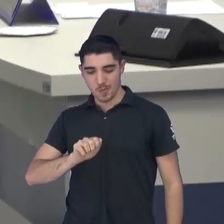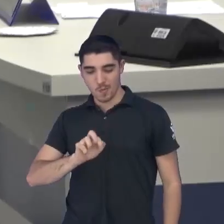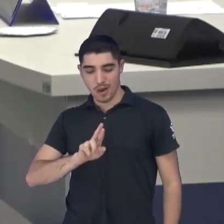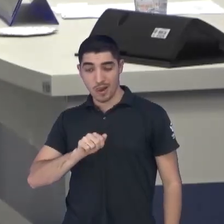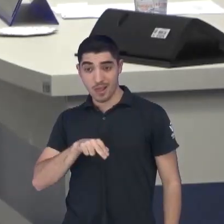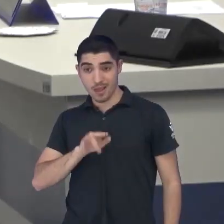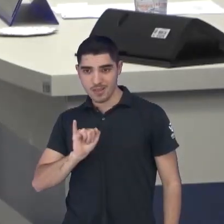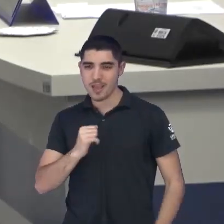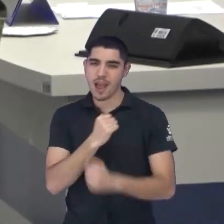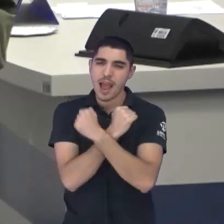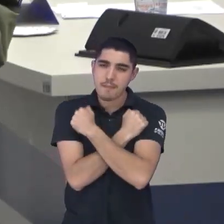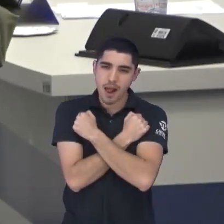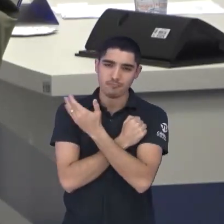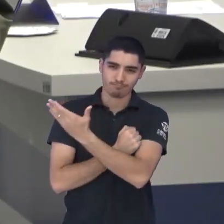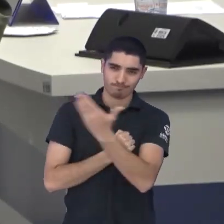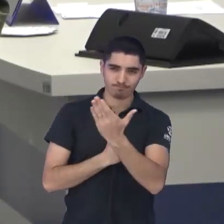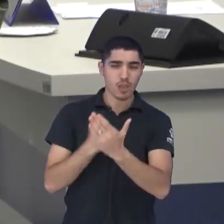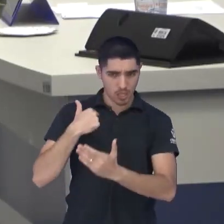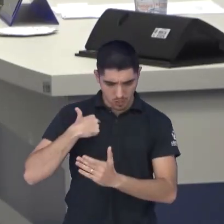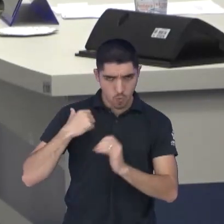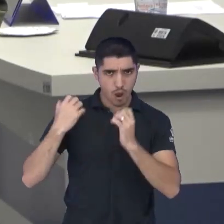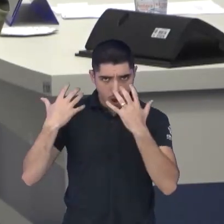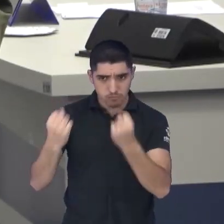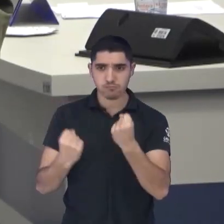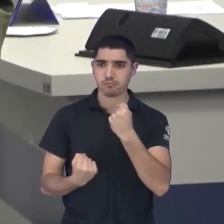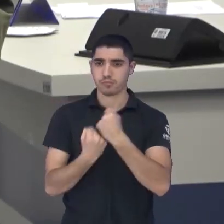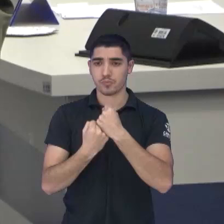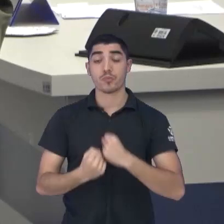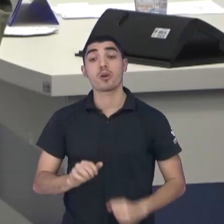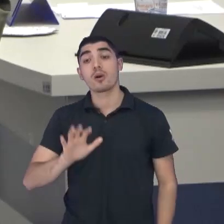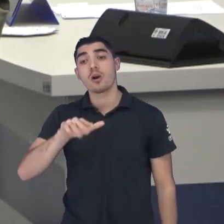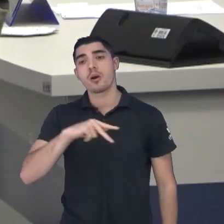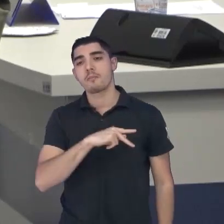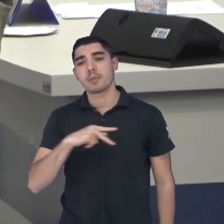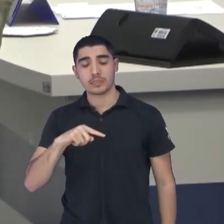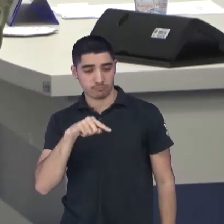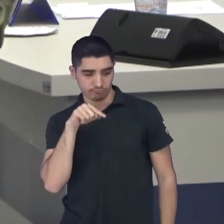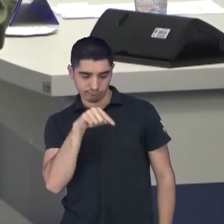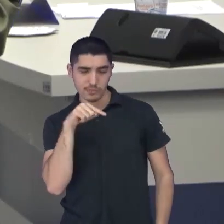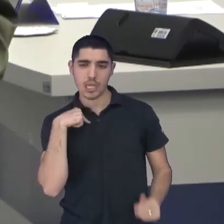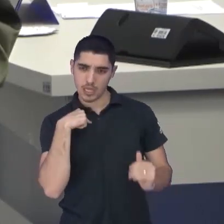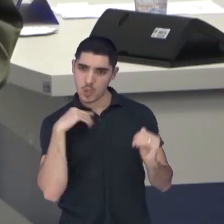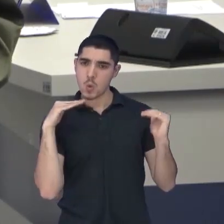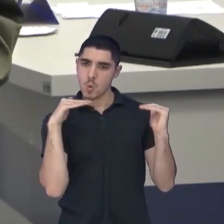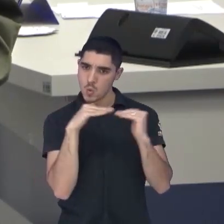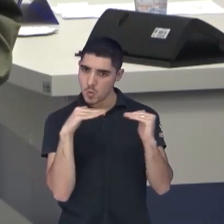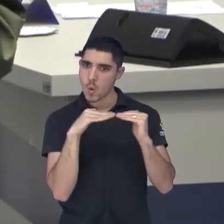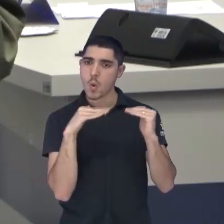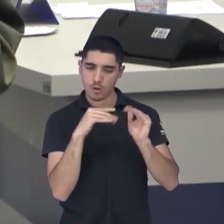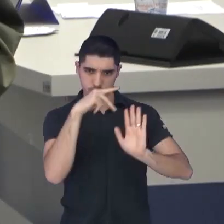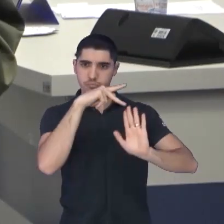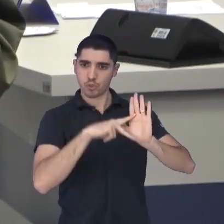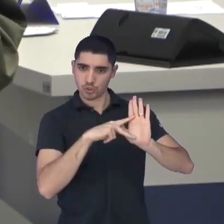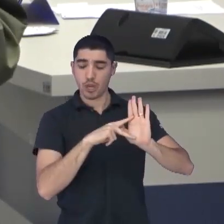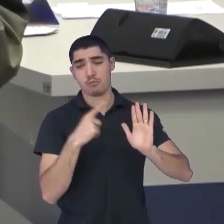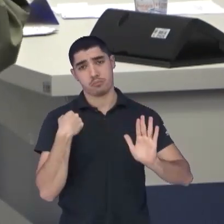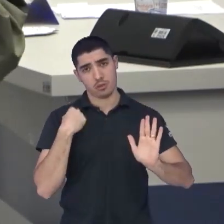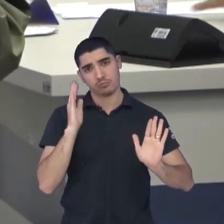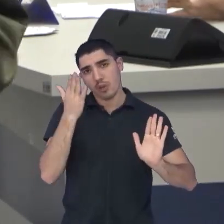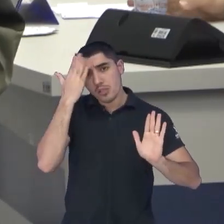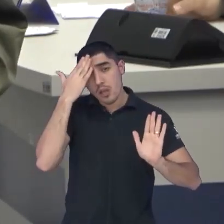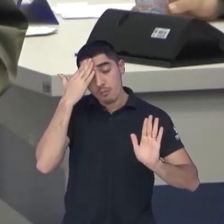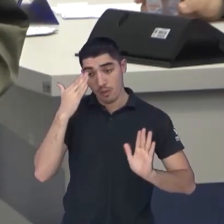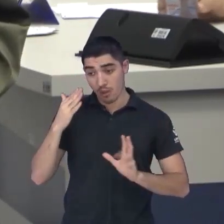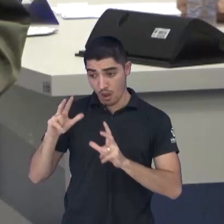viu? Senhor presidente, votei a favor, né, porque eu sempre entendi que a casa tem que ter o